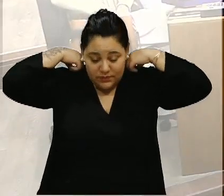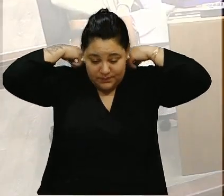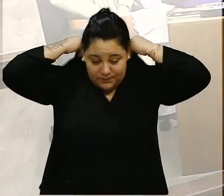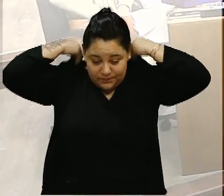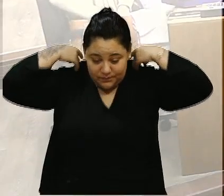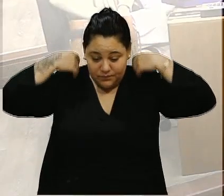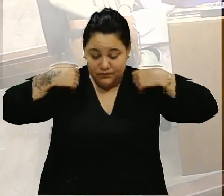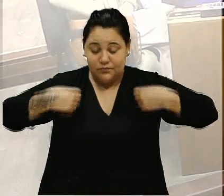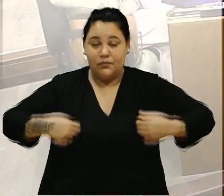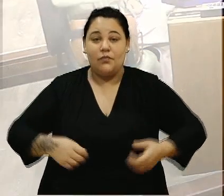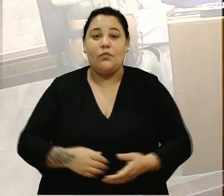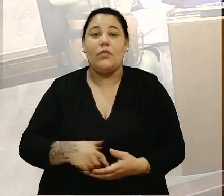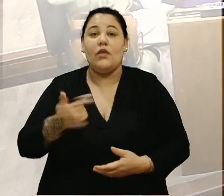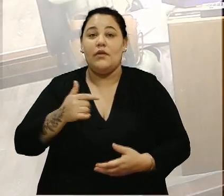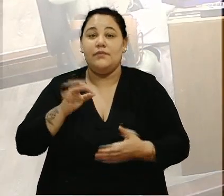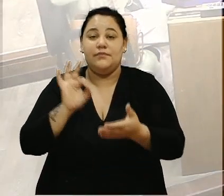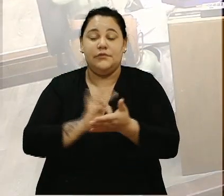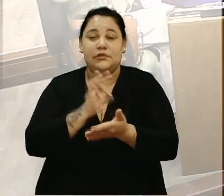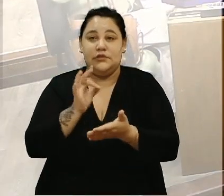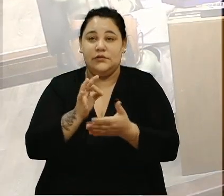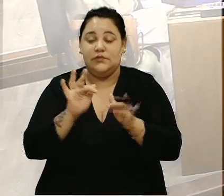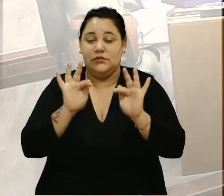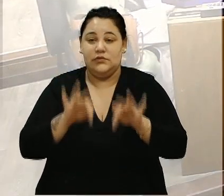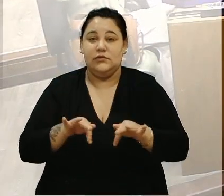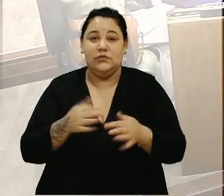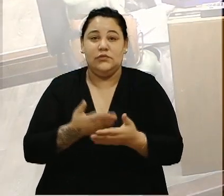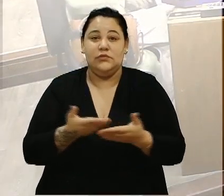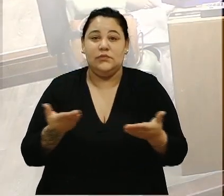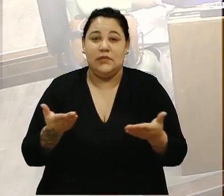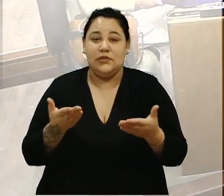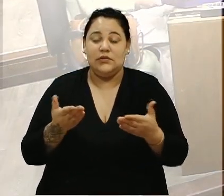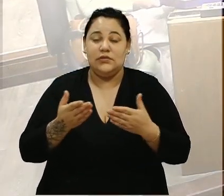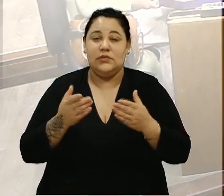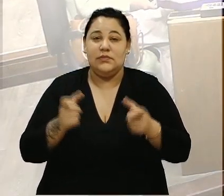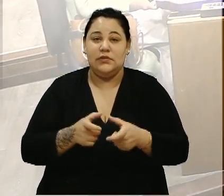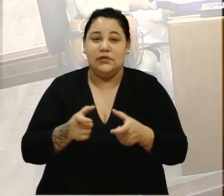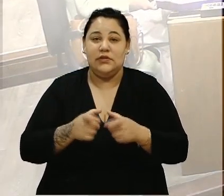Sem mais inscritos, encerramos o espaço das pequenas comunicações.